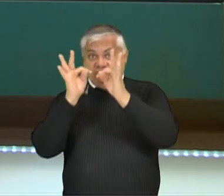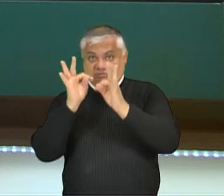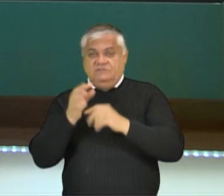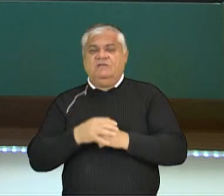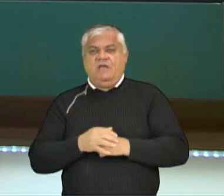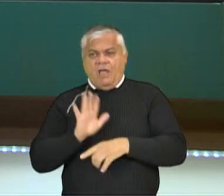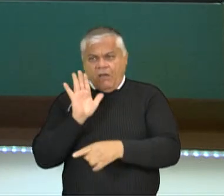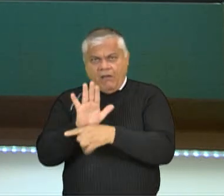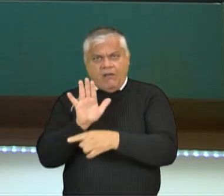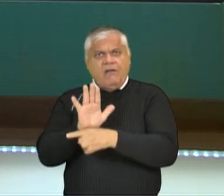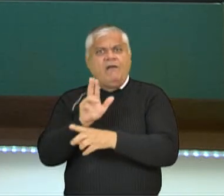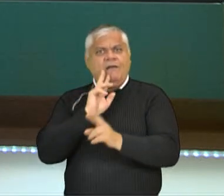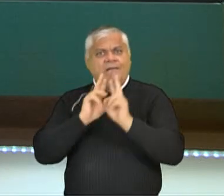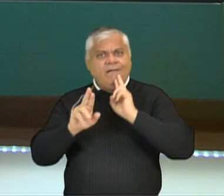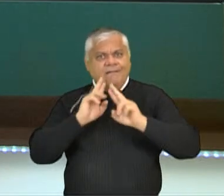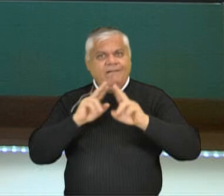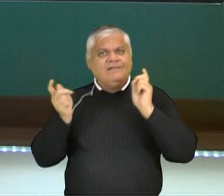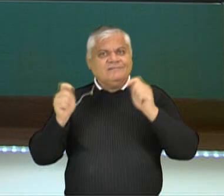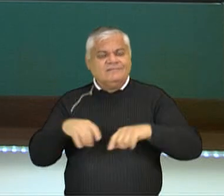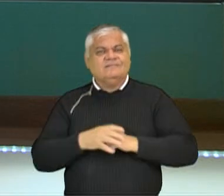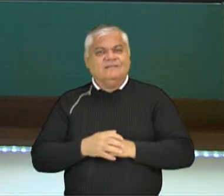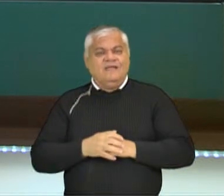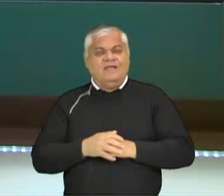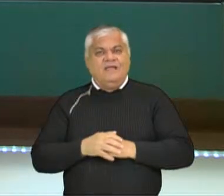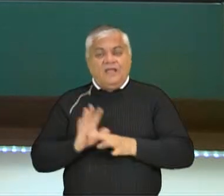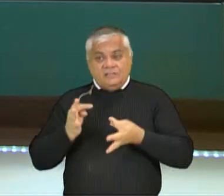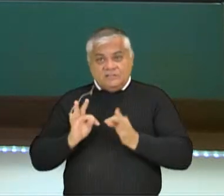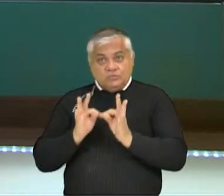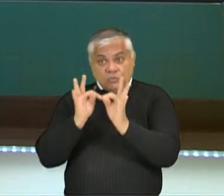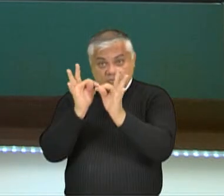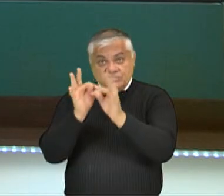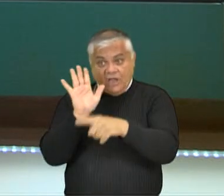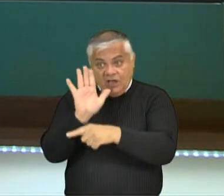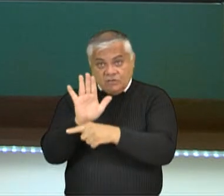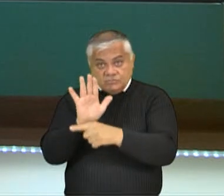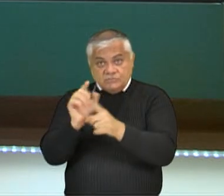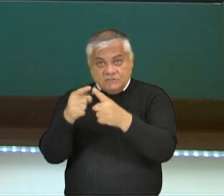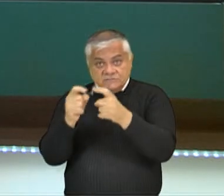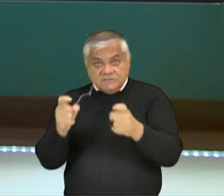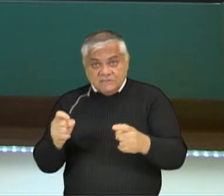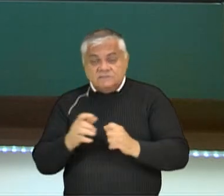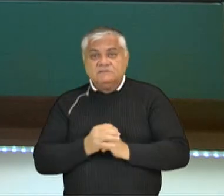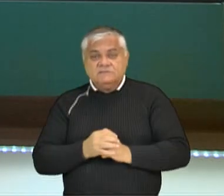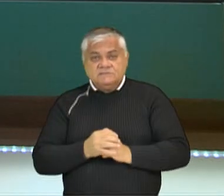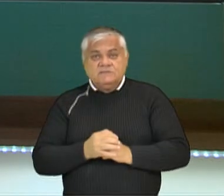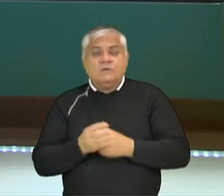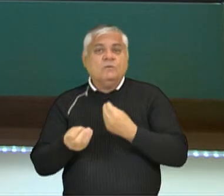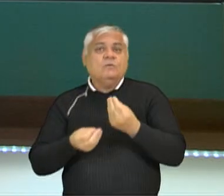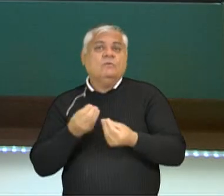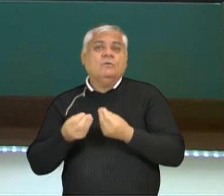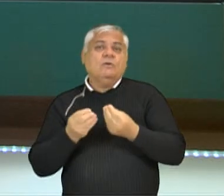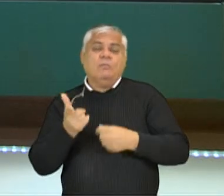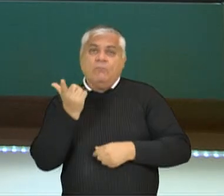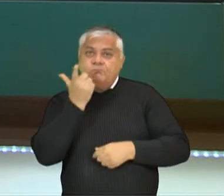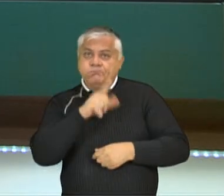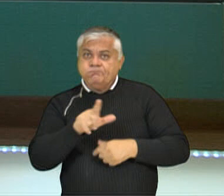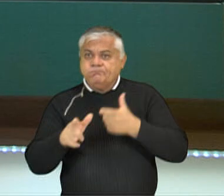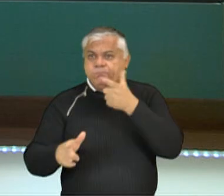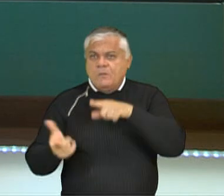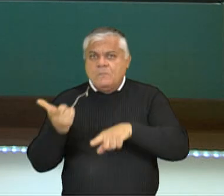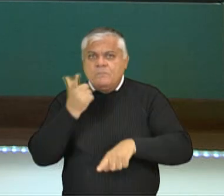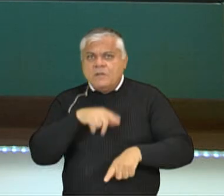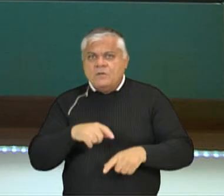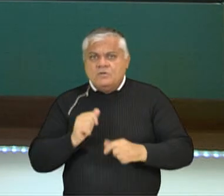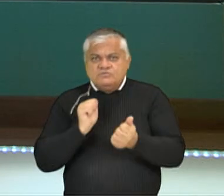coisa. Ela auxilia, a tecnologia auxilia a ciência para que a gente tenha esse impacto nesses